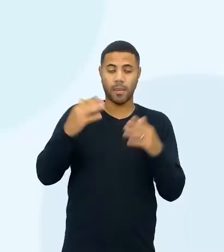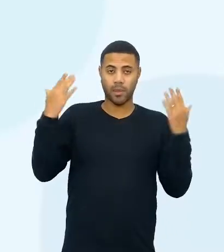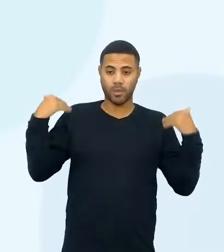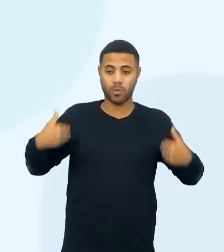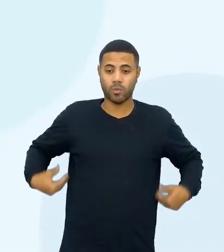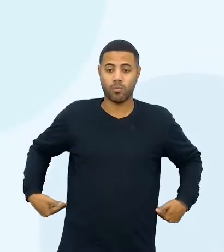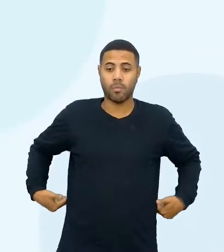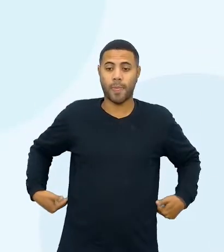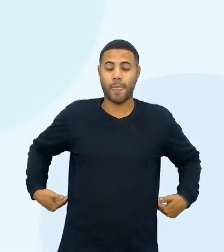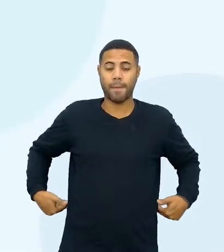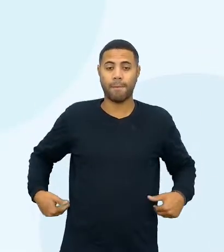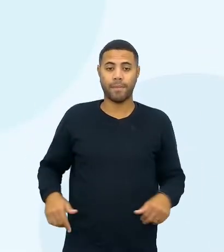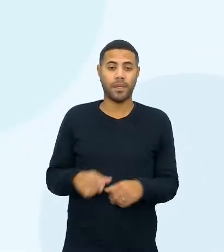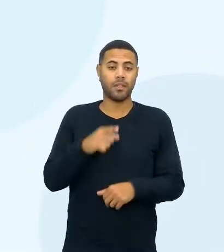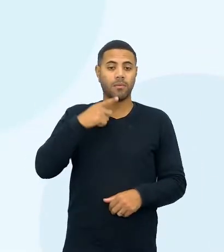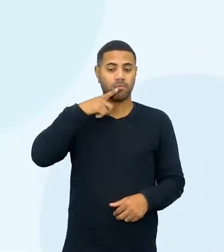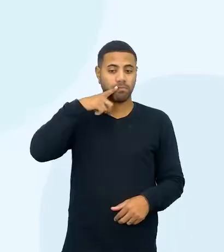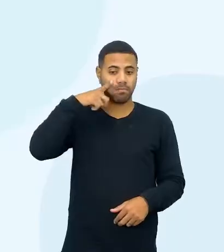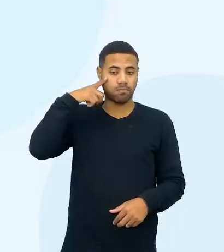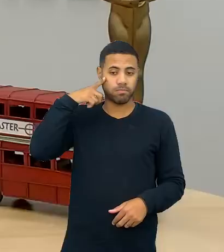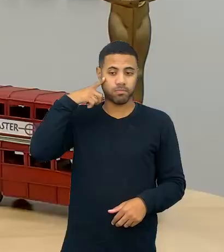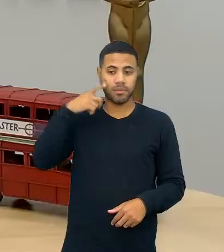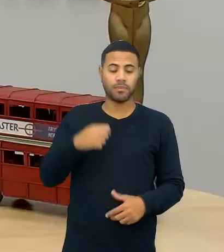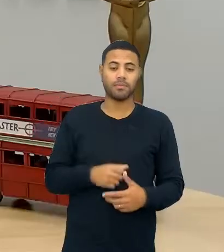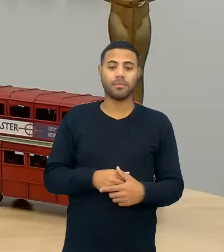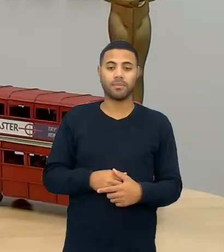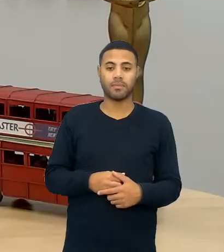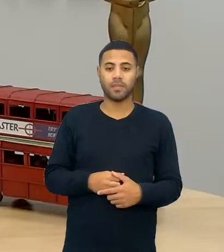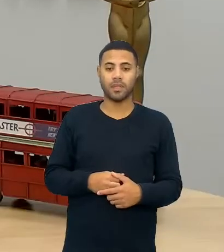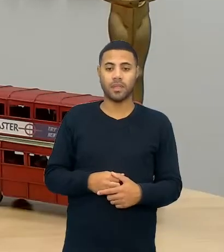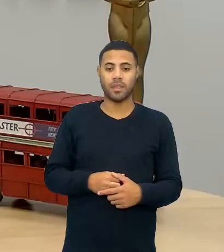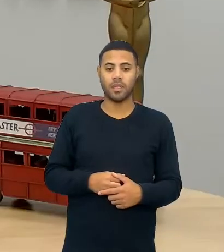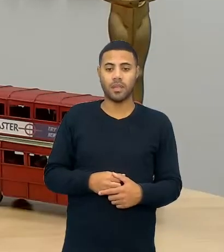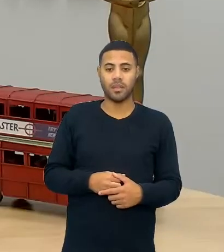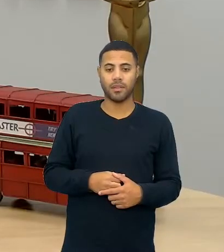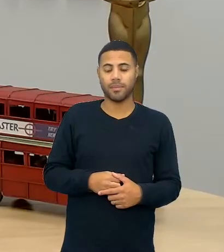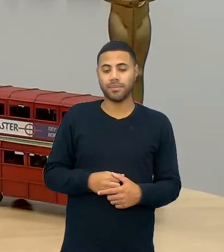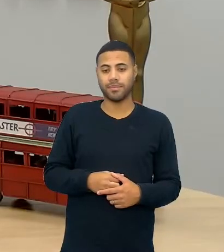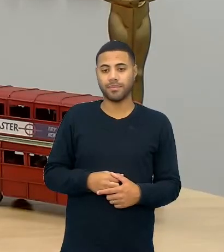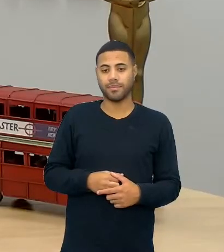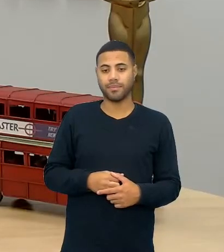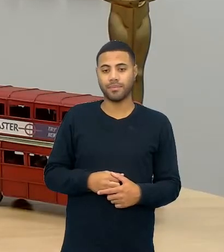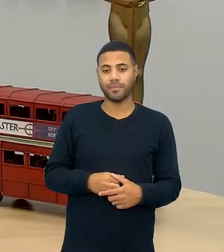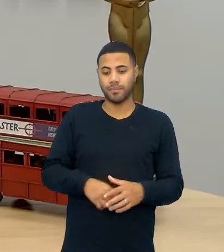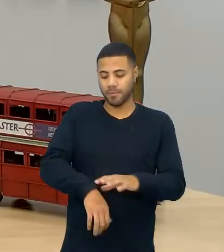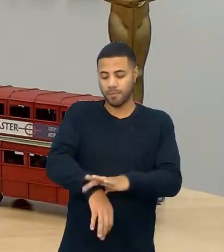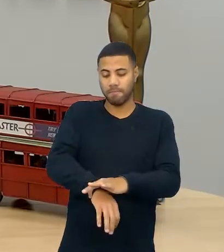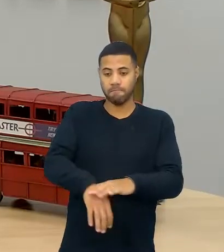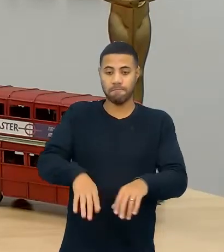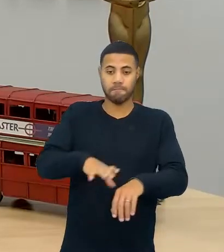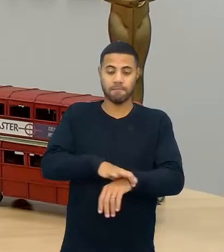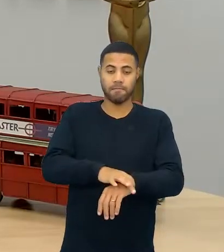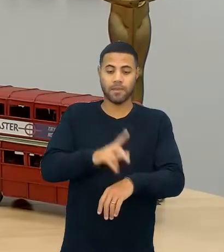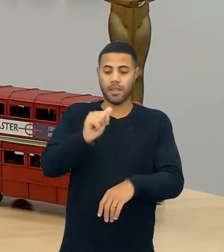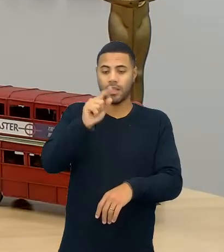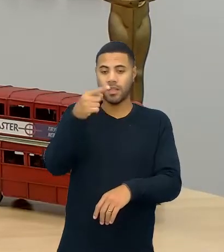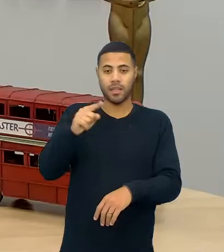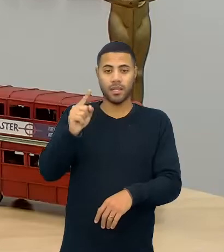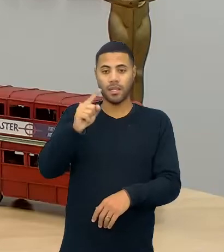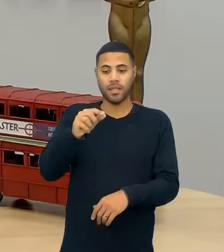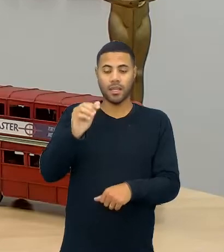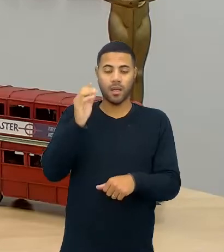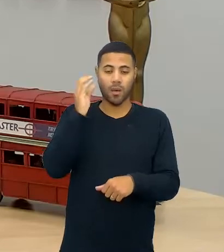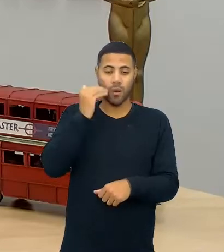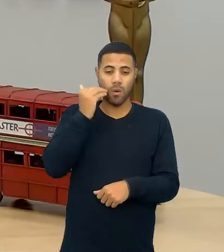longo. Eu sou parda. Eu estou vestindo uma blusa de manga comprida de lã rosa, um rosa bem